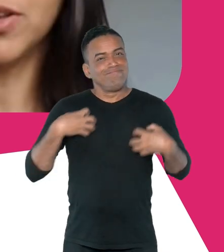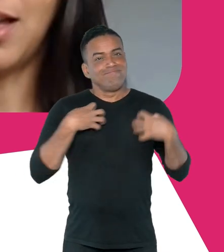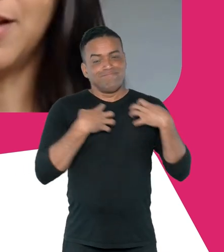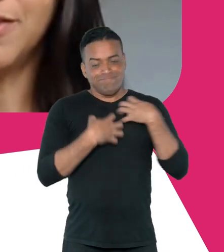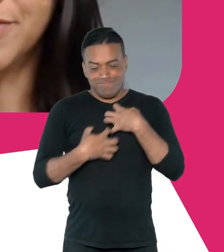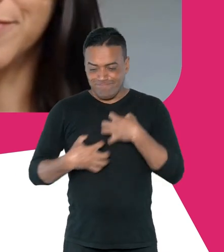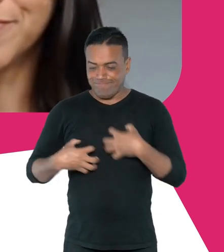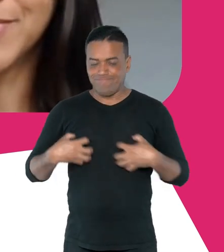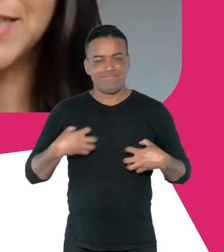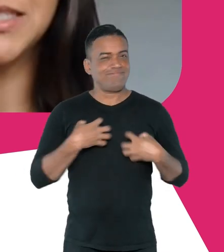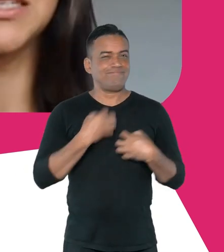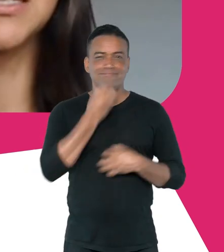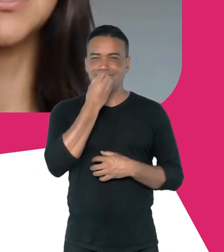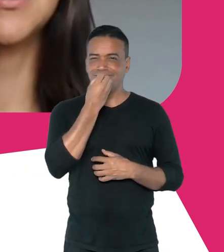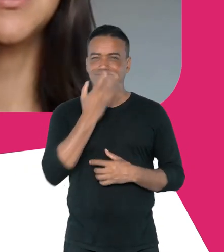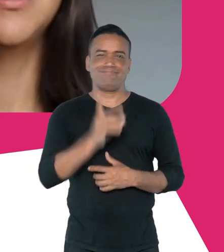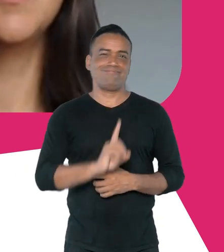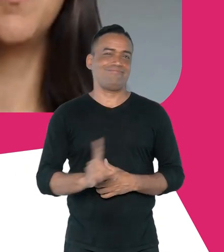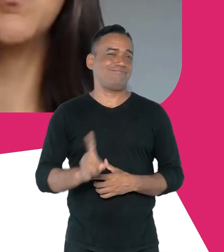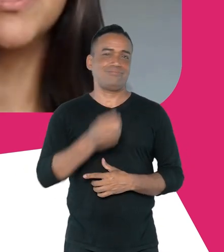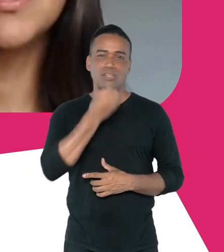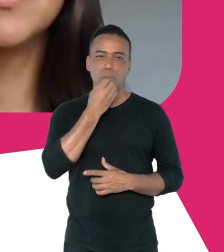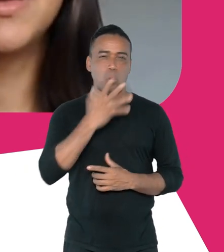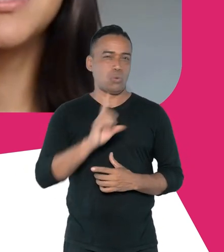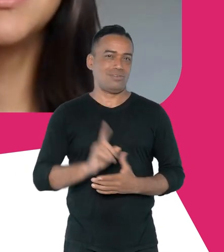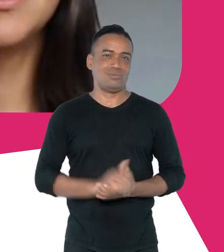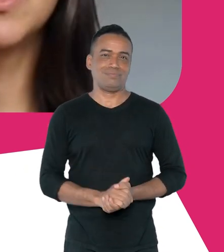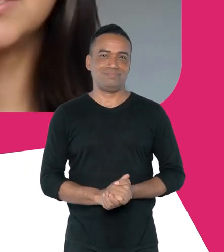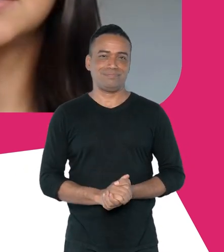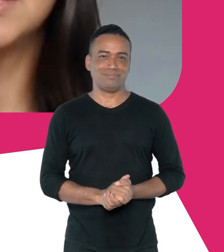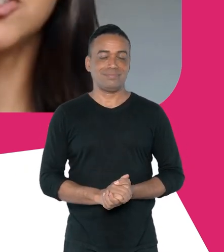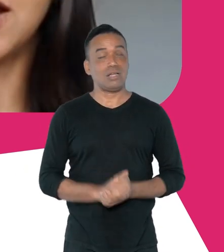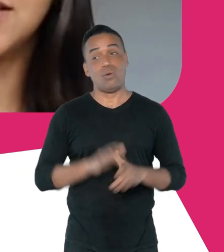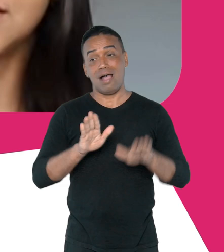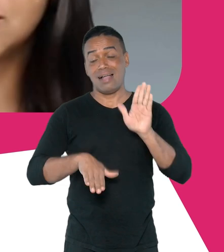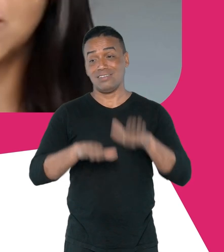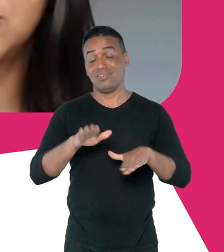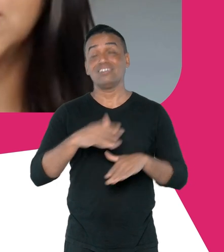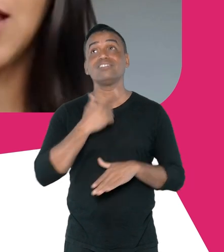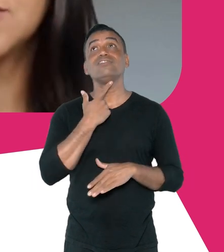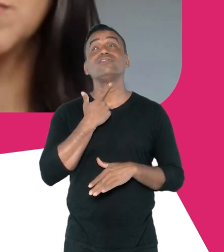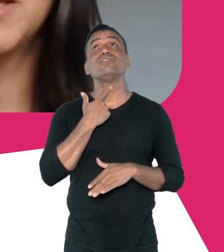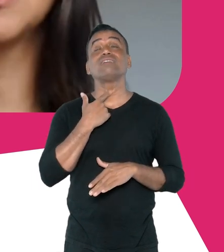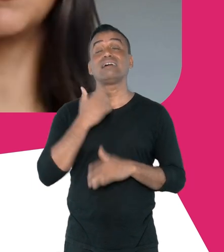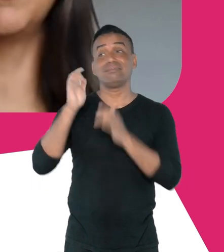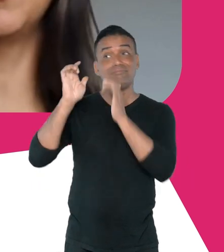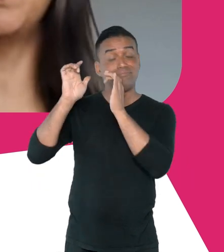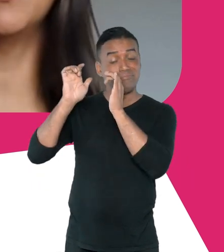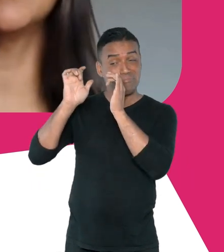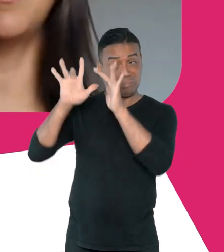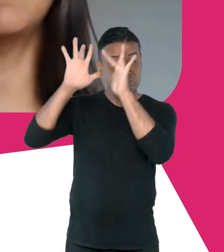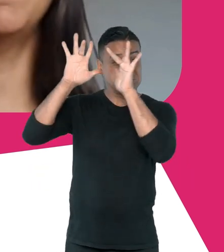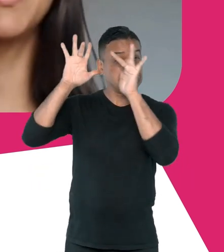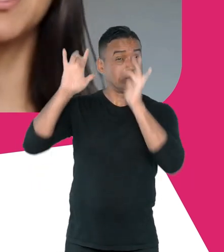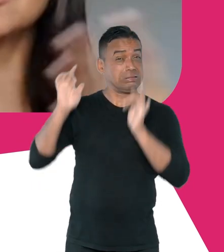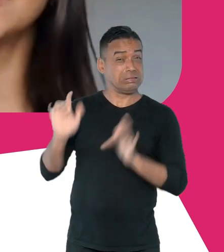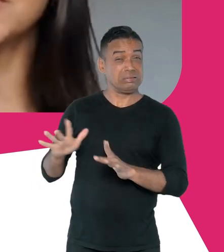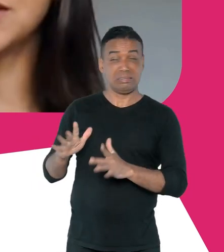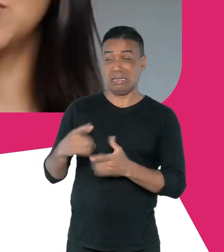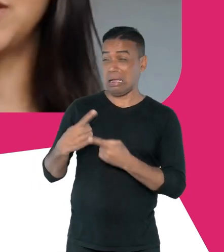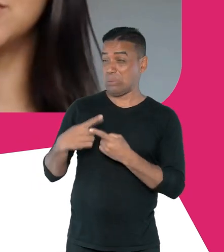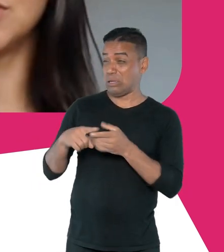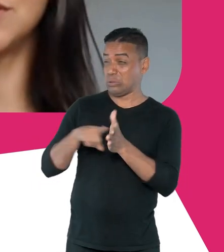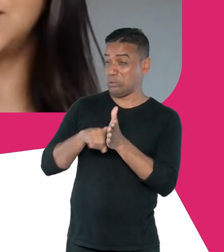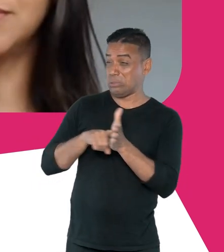é confortável, assim. E por muitas vezes eu quis deixar essa história de lado mesmo, porque eu me perguntava, para que eu